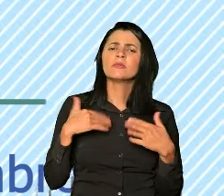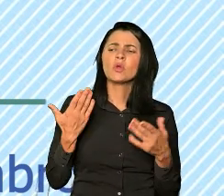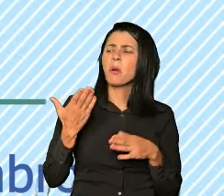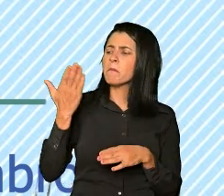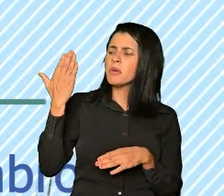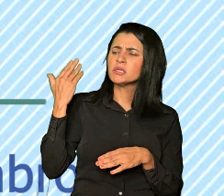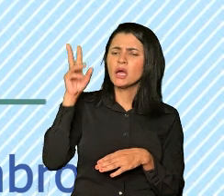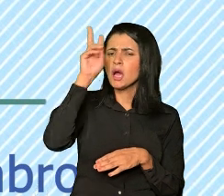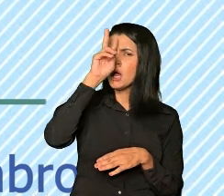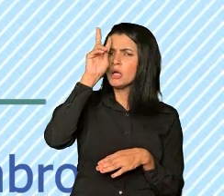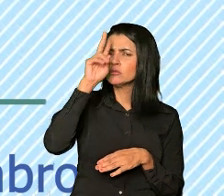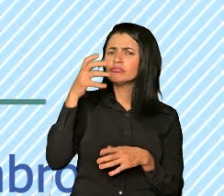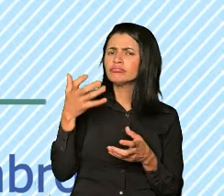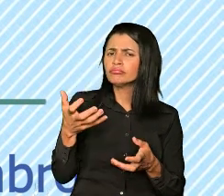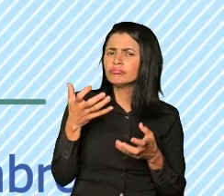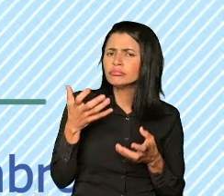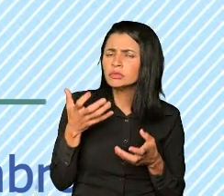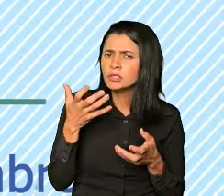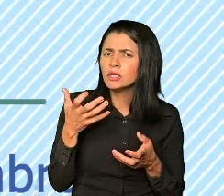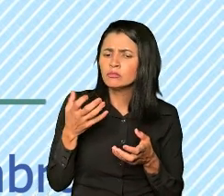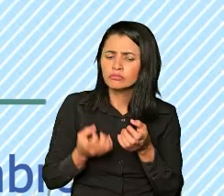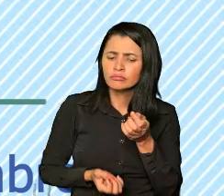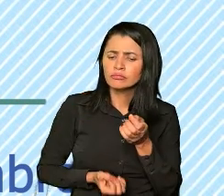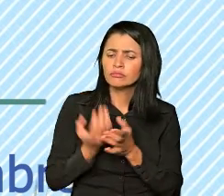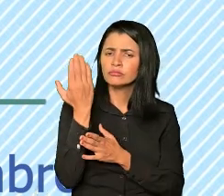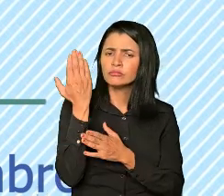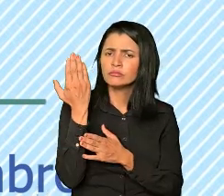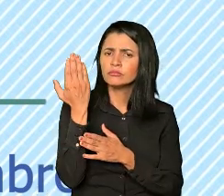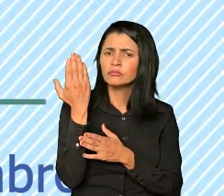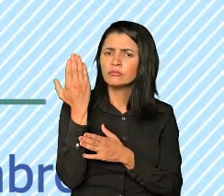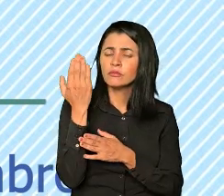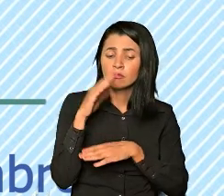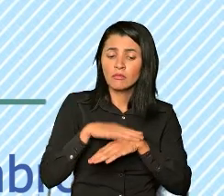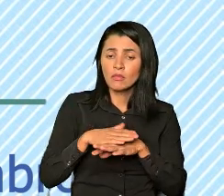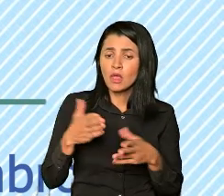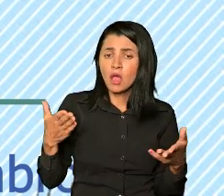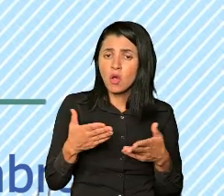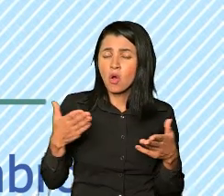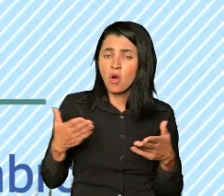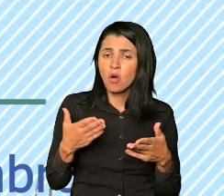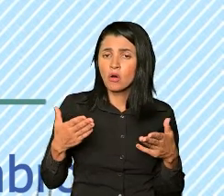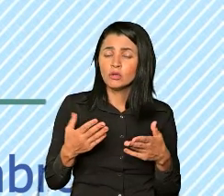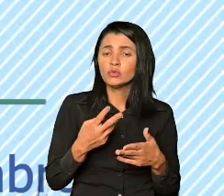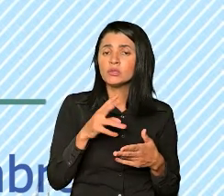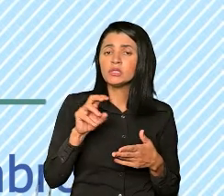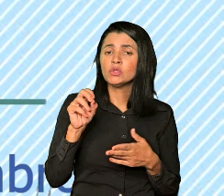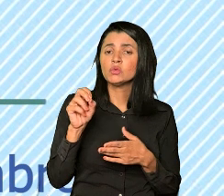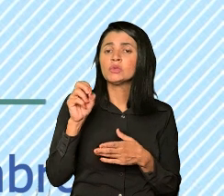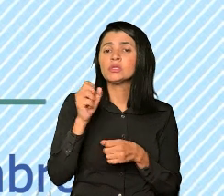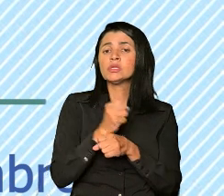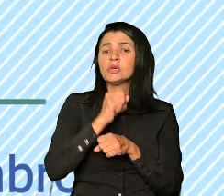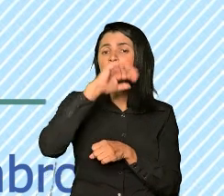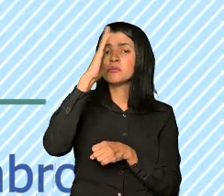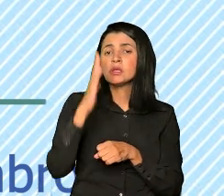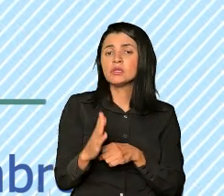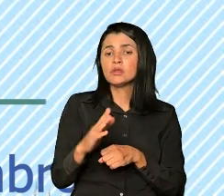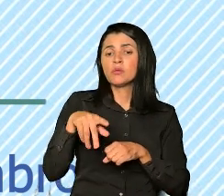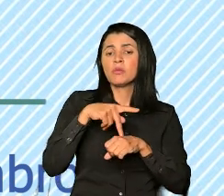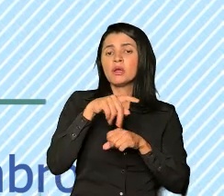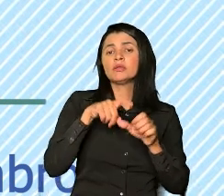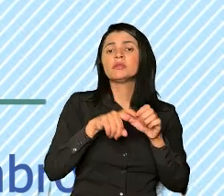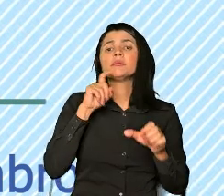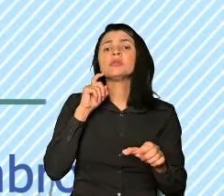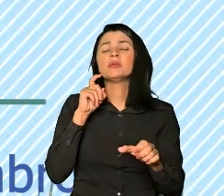passado histórico queremos construir às vésperas do bicentenário do Brasil como nação independente?